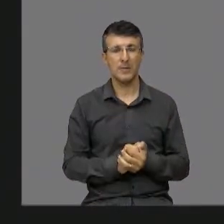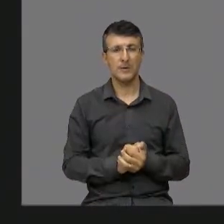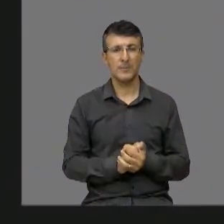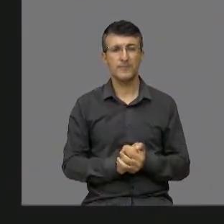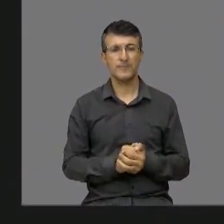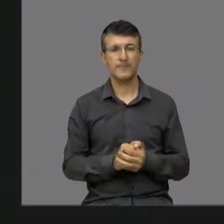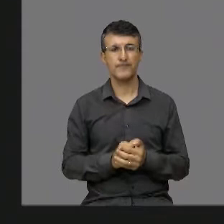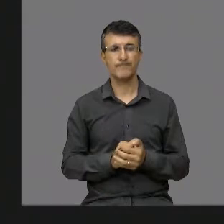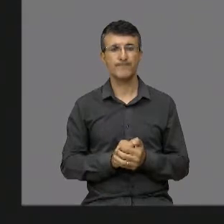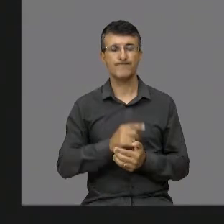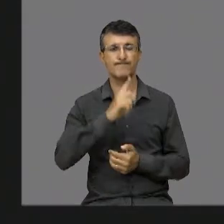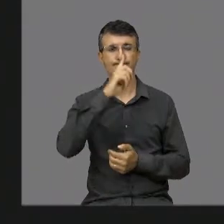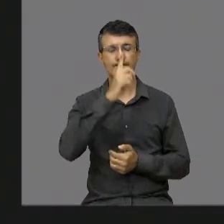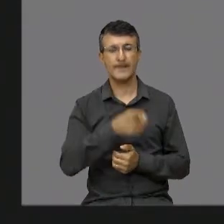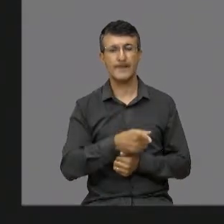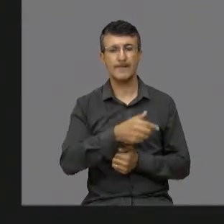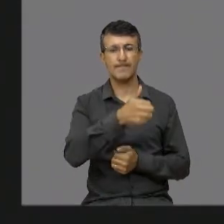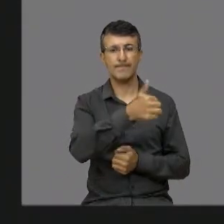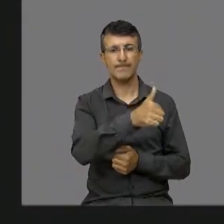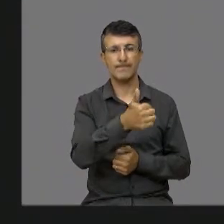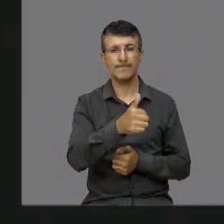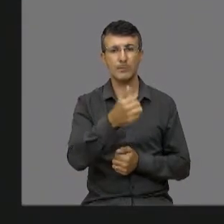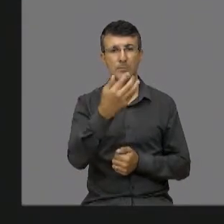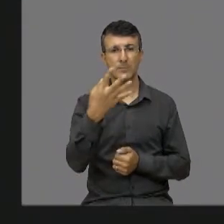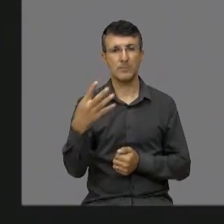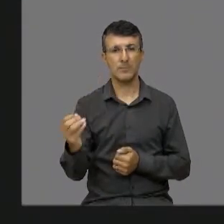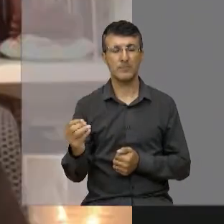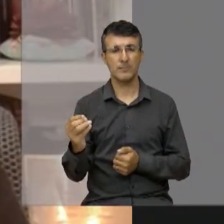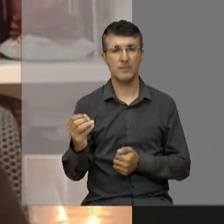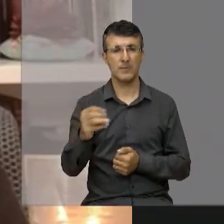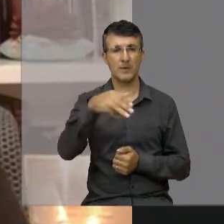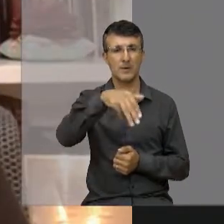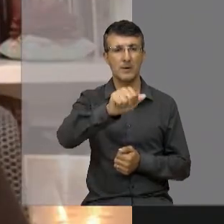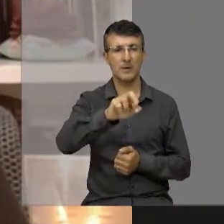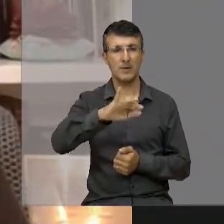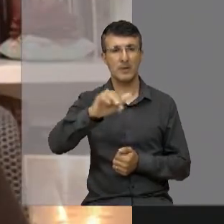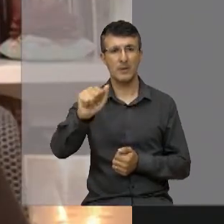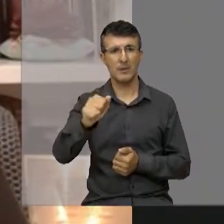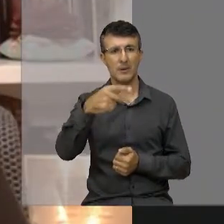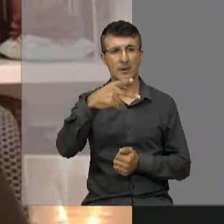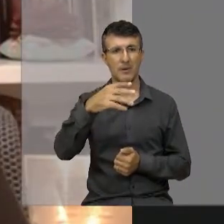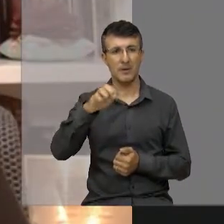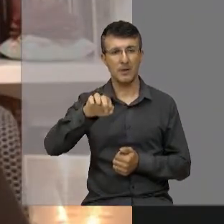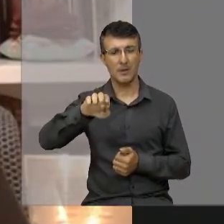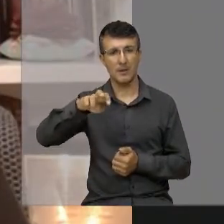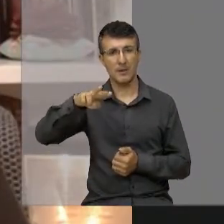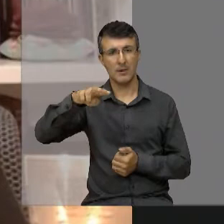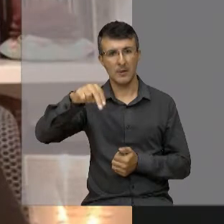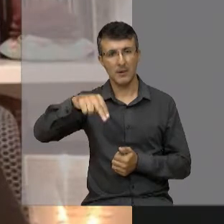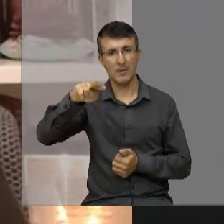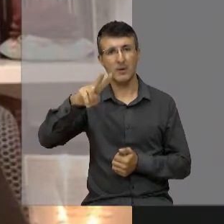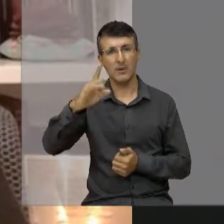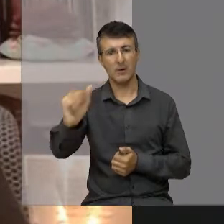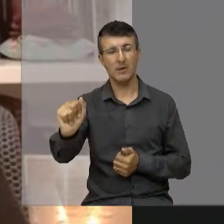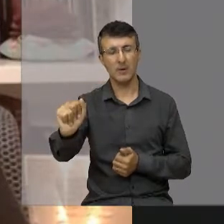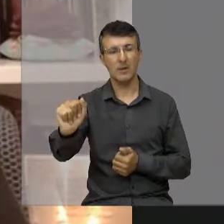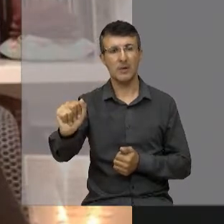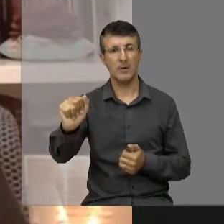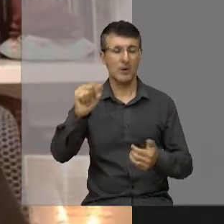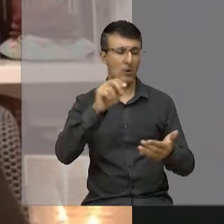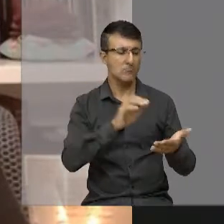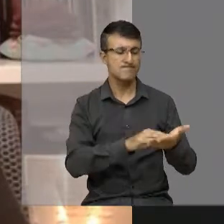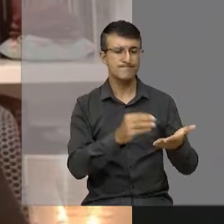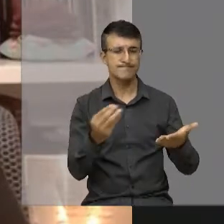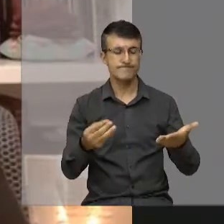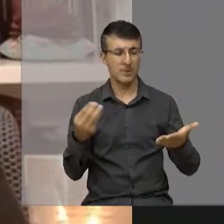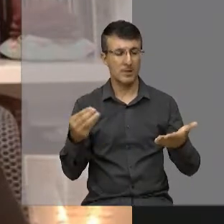de 2006, também conhecida como a Lei Maria da Penha, que prevê medidas de prevenção, repressão à